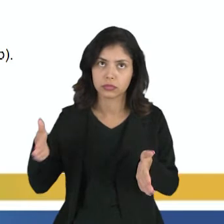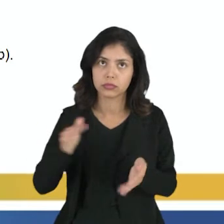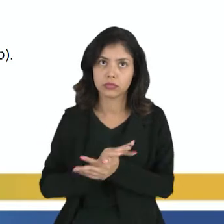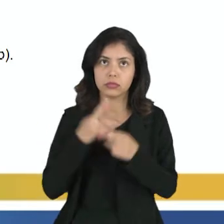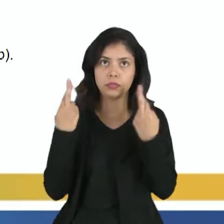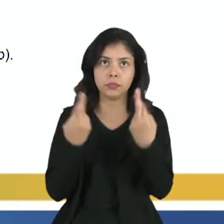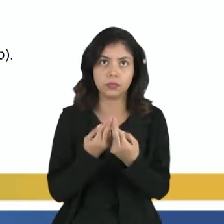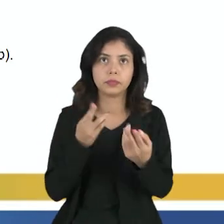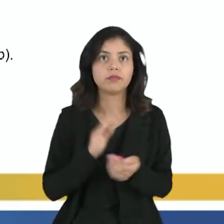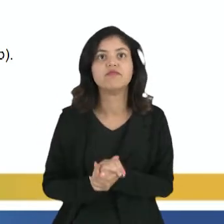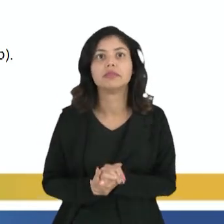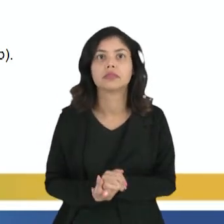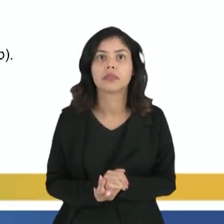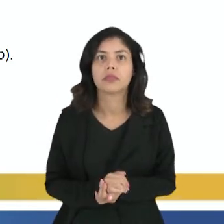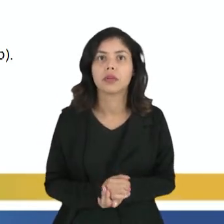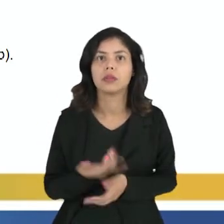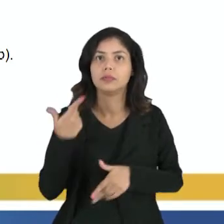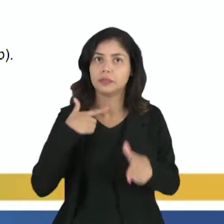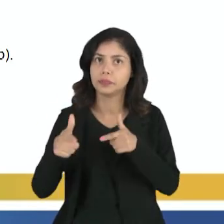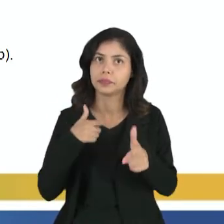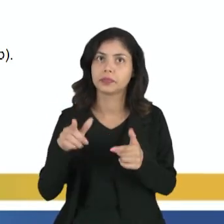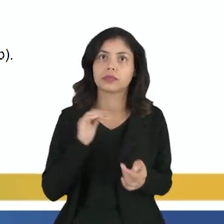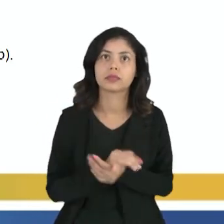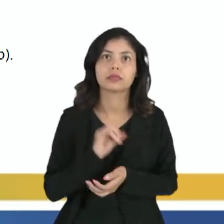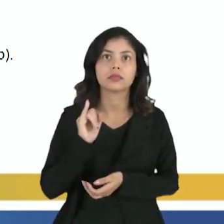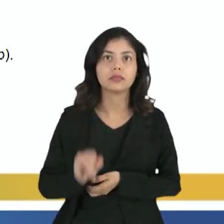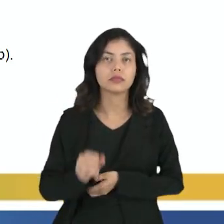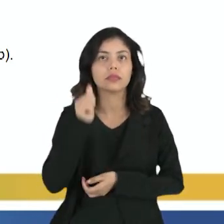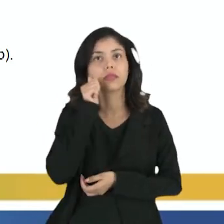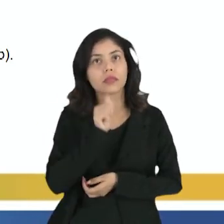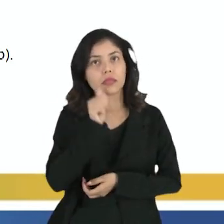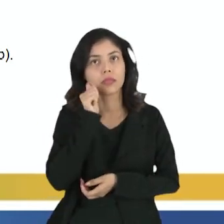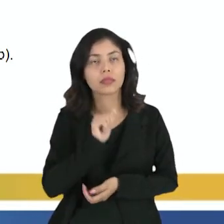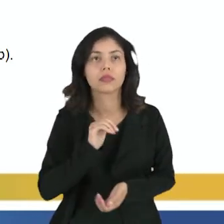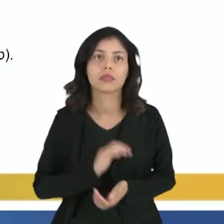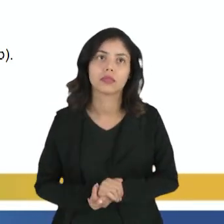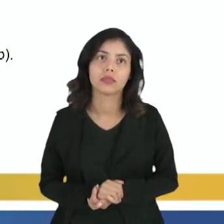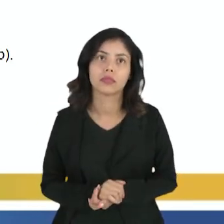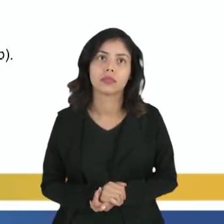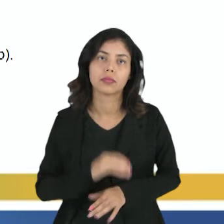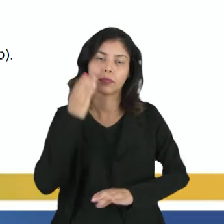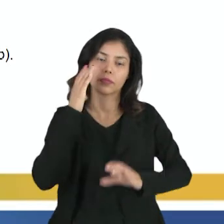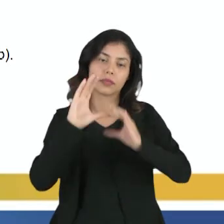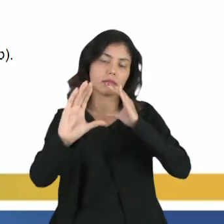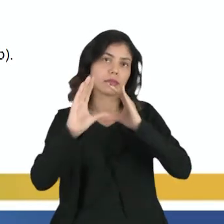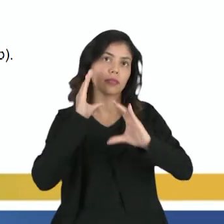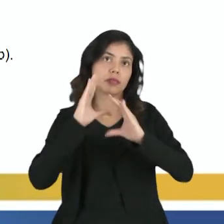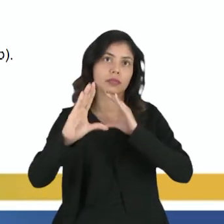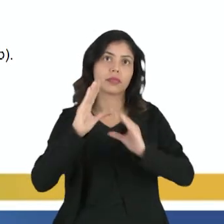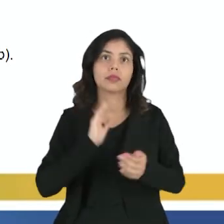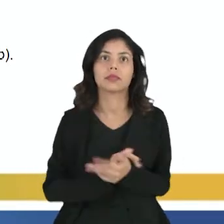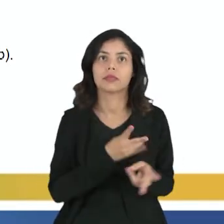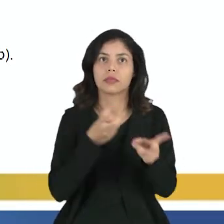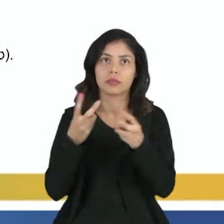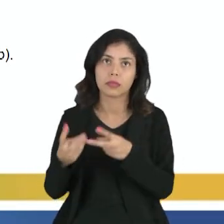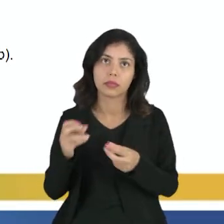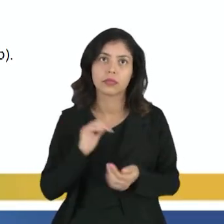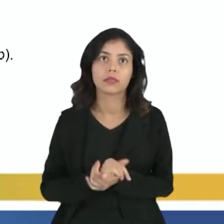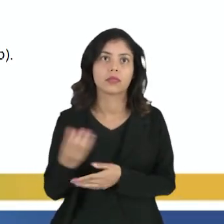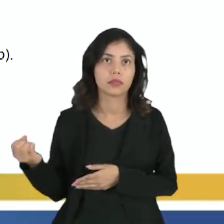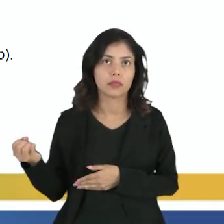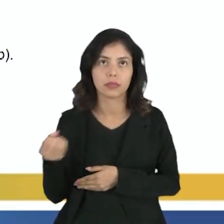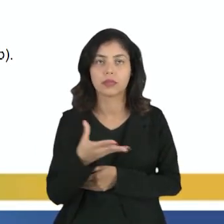se divide e se reúne ao sabor do trabalho. Se a mulher entoa uma canção,